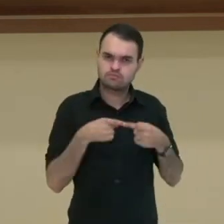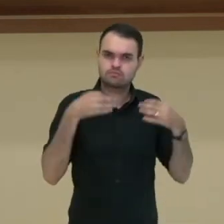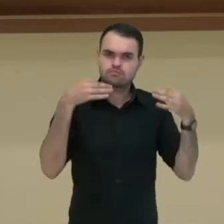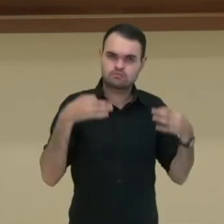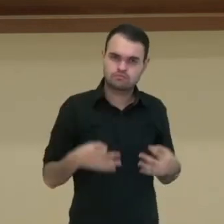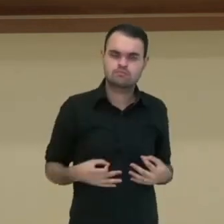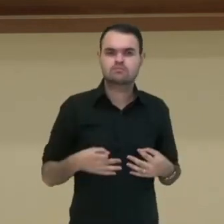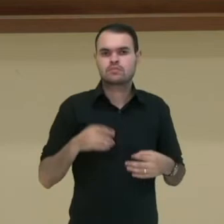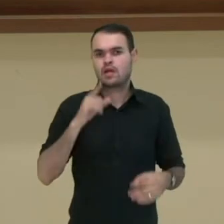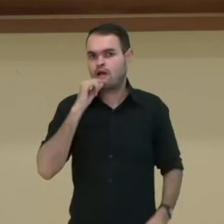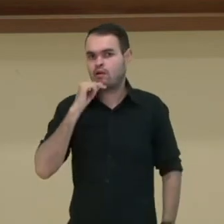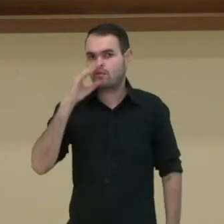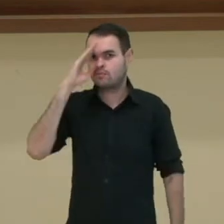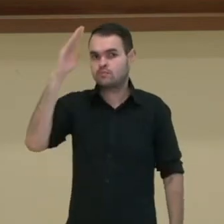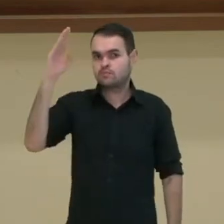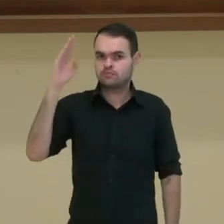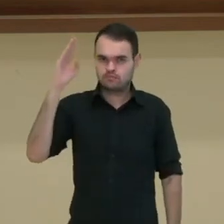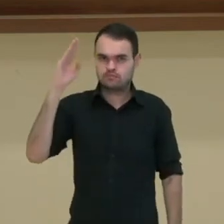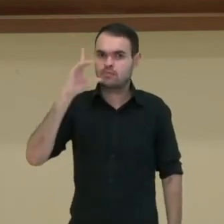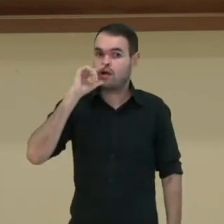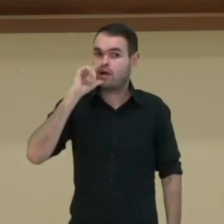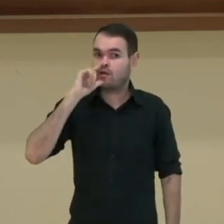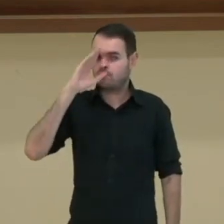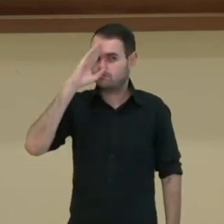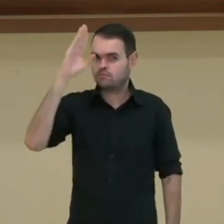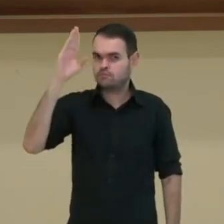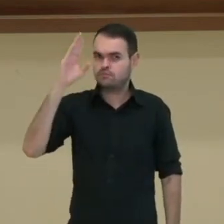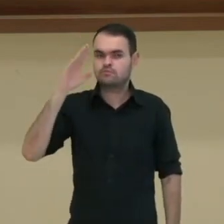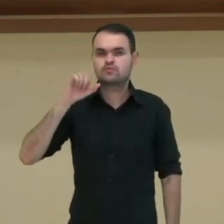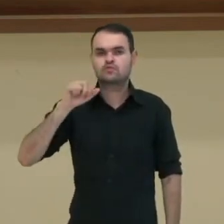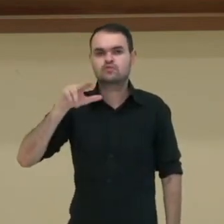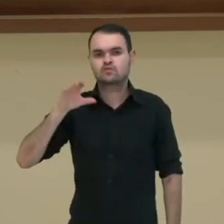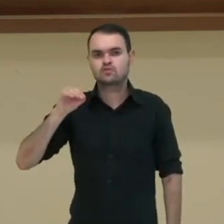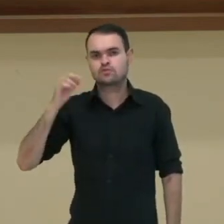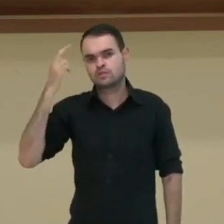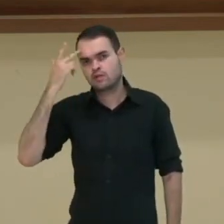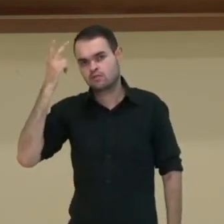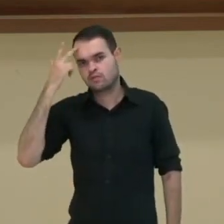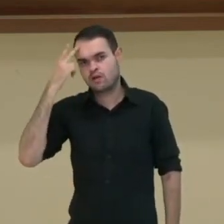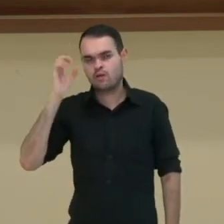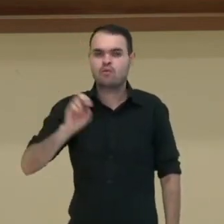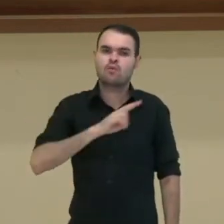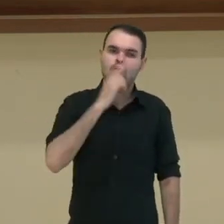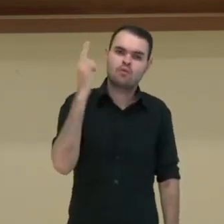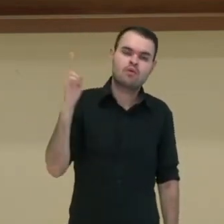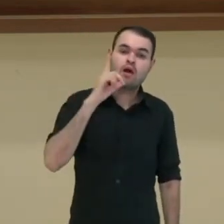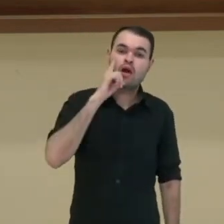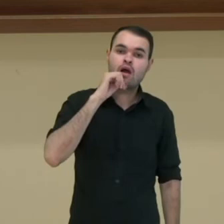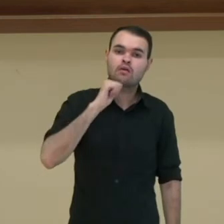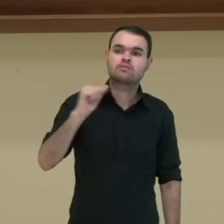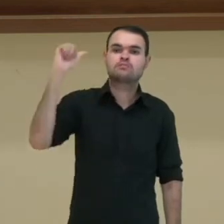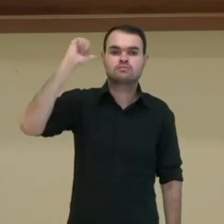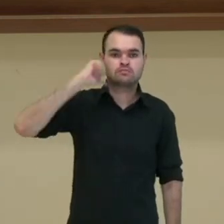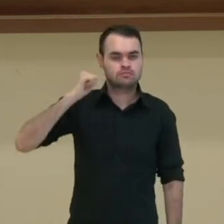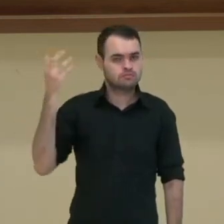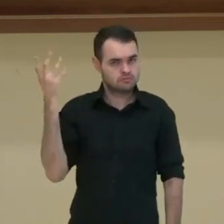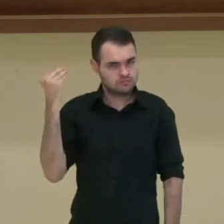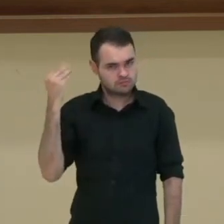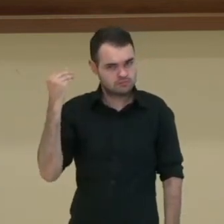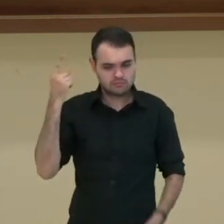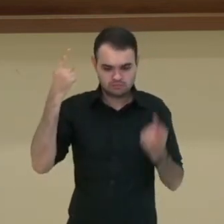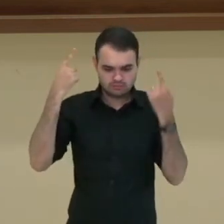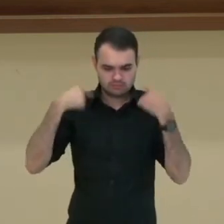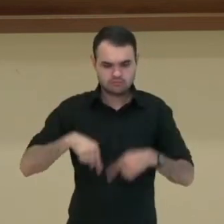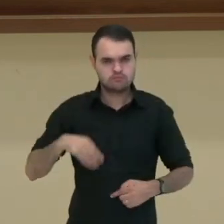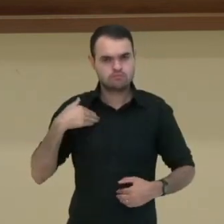muito líquido, principalmente água. Quando eu falo muito líquido, suco natural e água, que a gente precisa ingerir bastante para que o